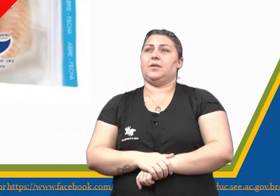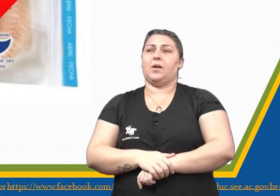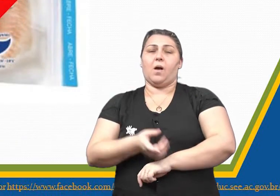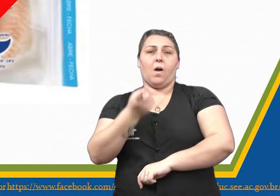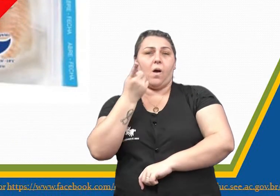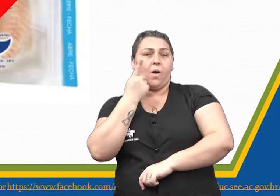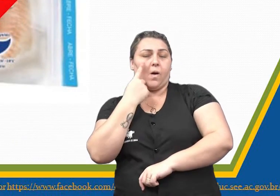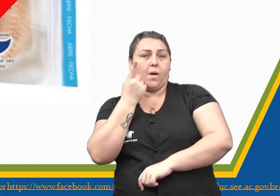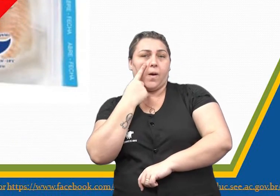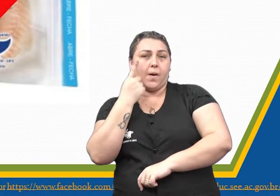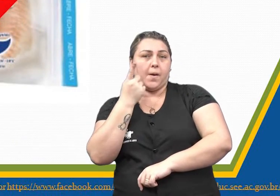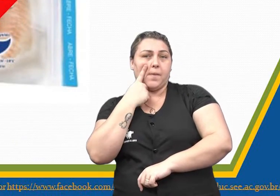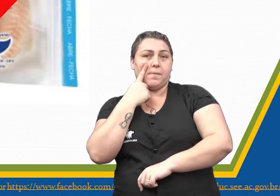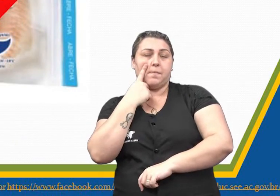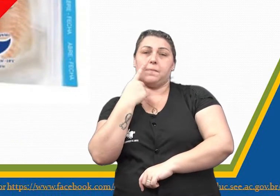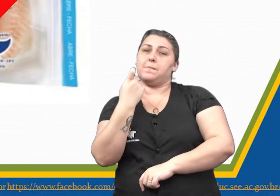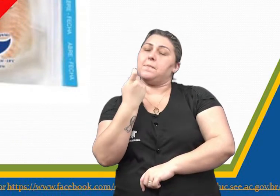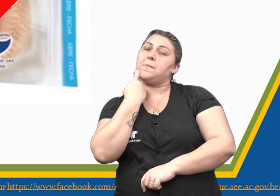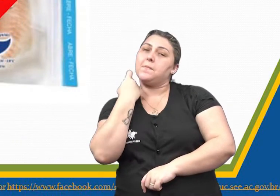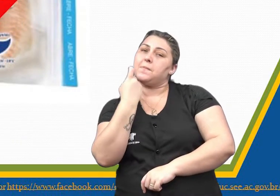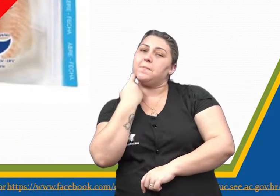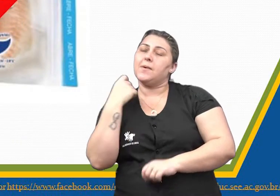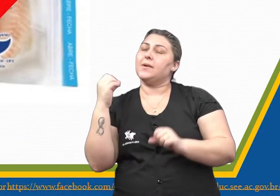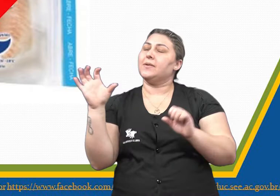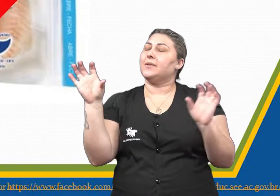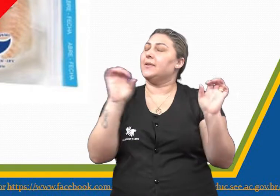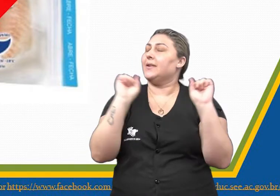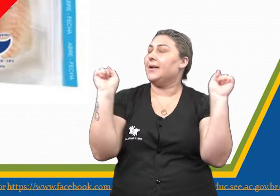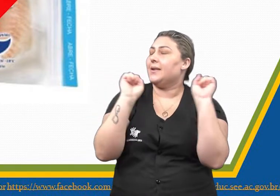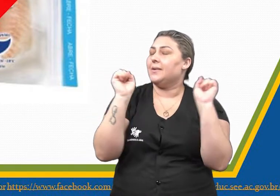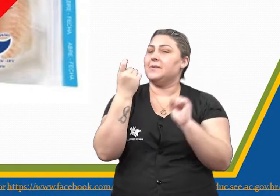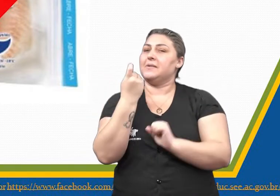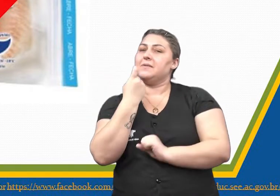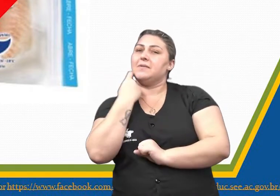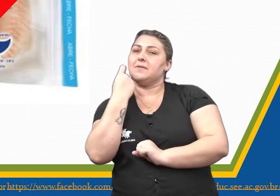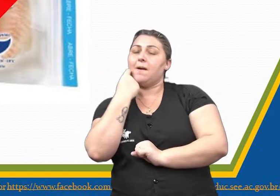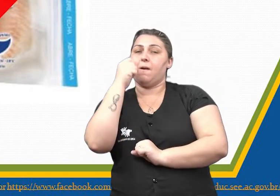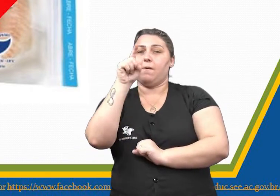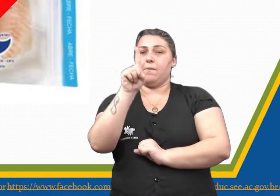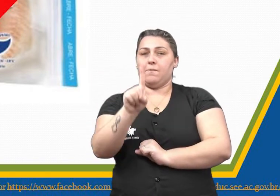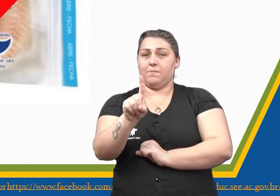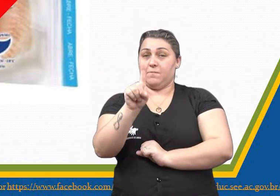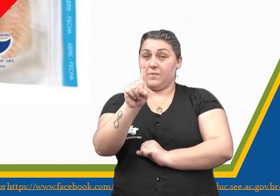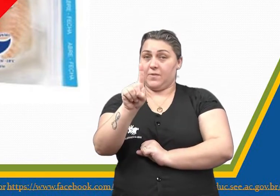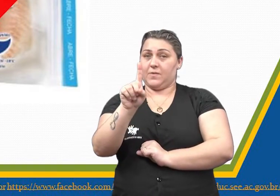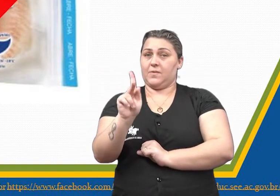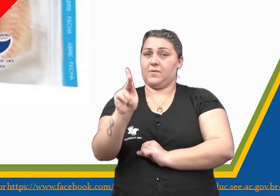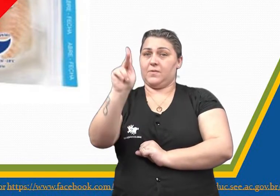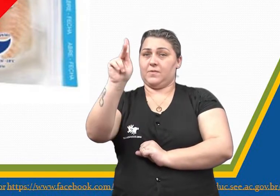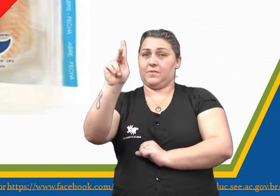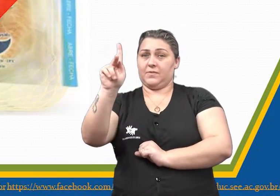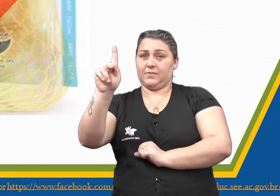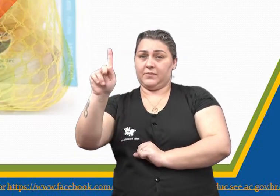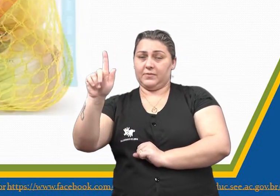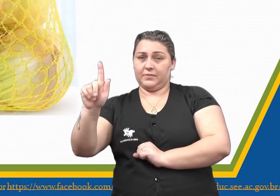Olha só, um peixe também aí, que amo peixe, 1 quilo de peixe, né? De uma